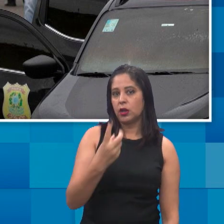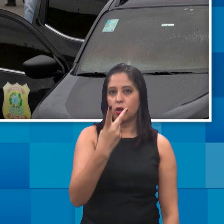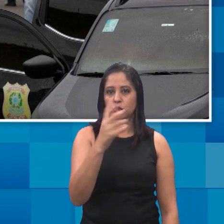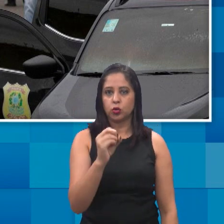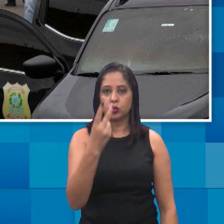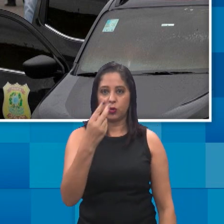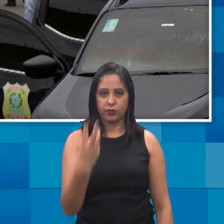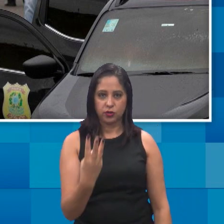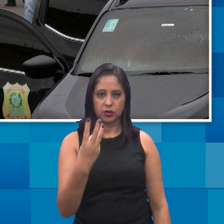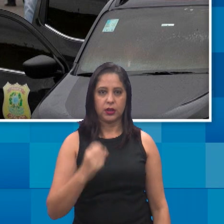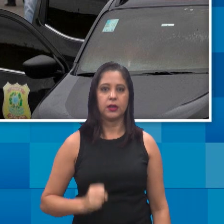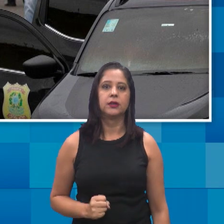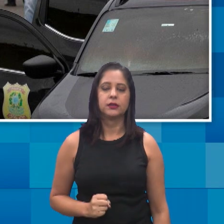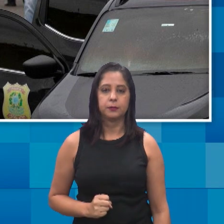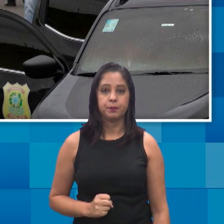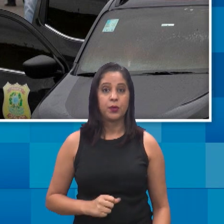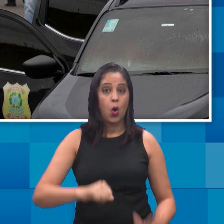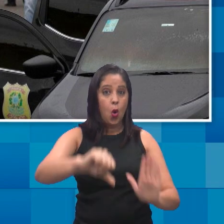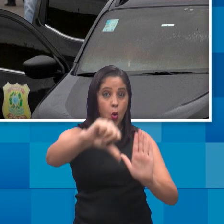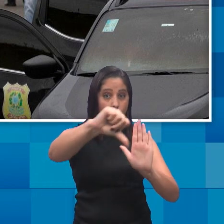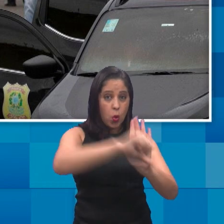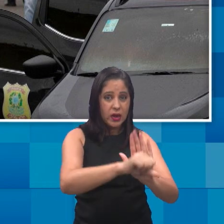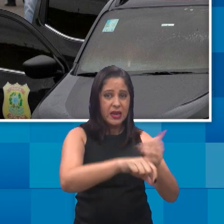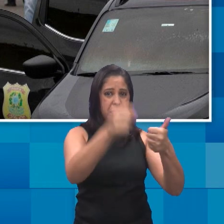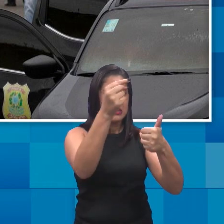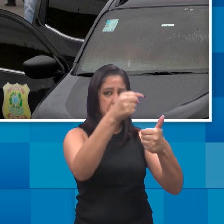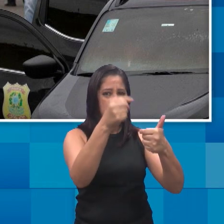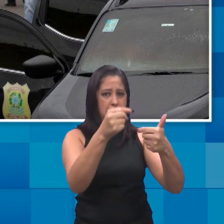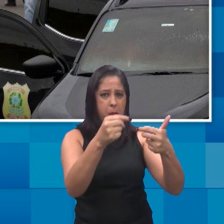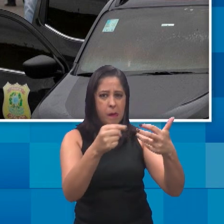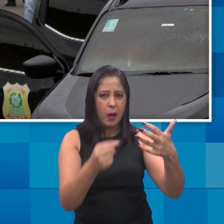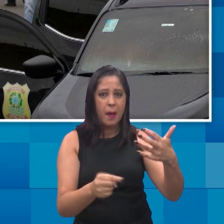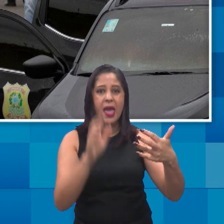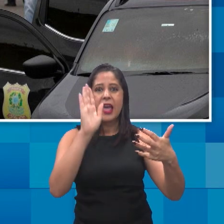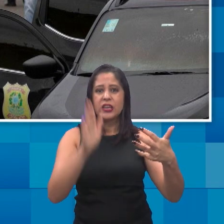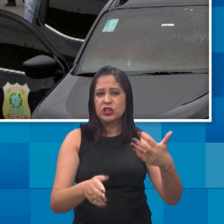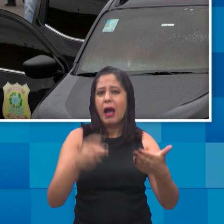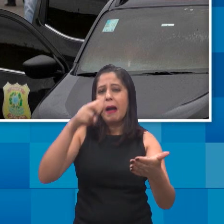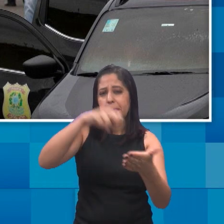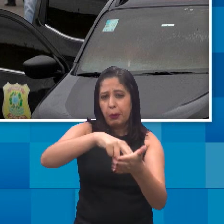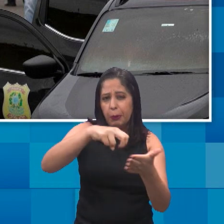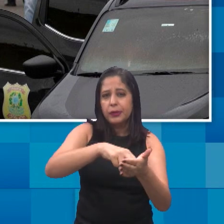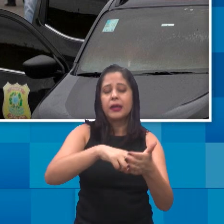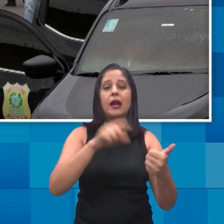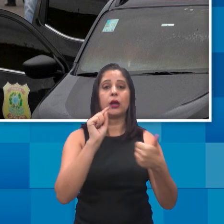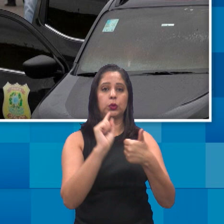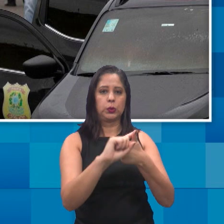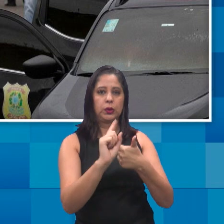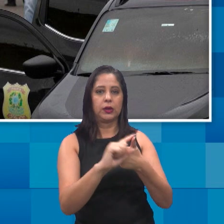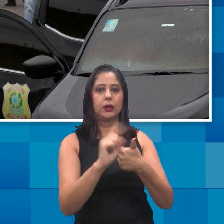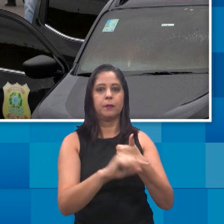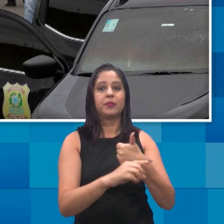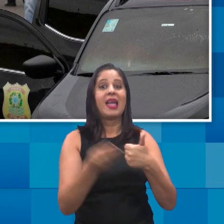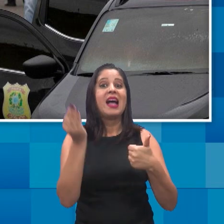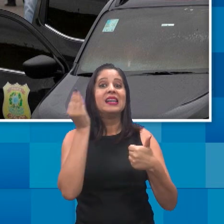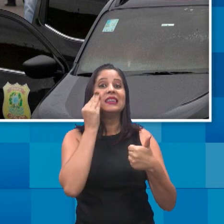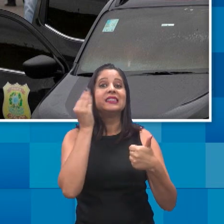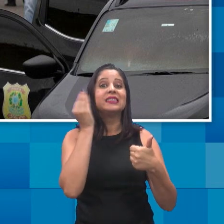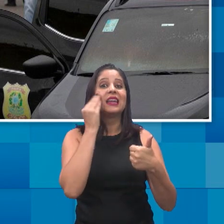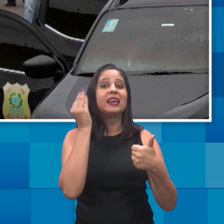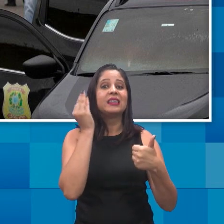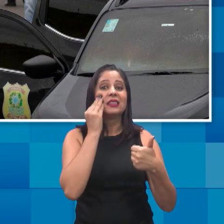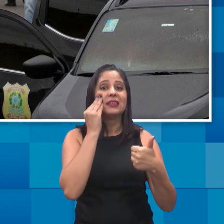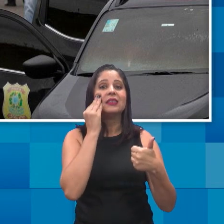2023. Entre os crimes dos quais foram condenados estão tentativa